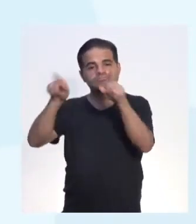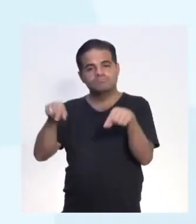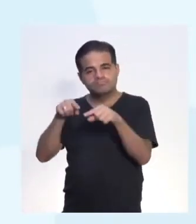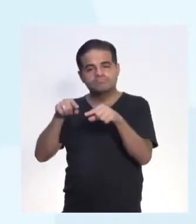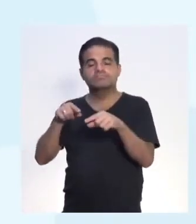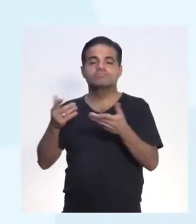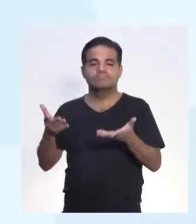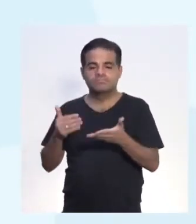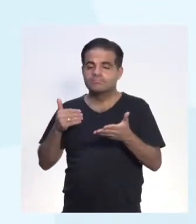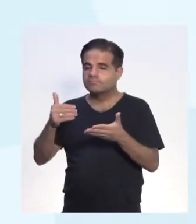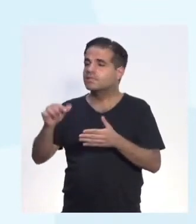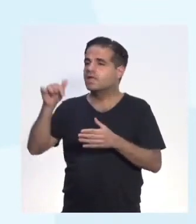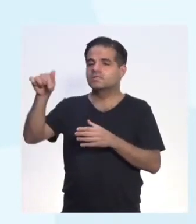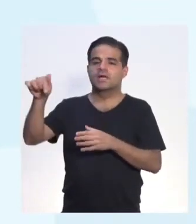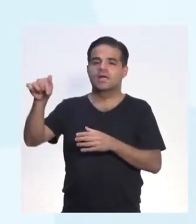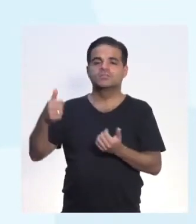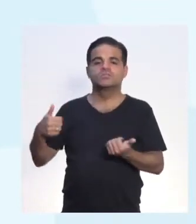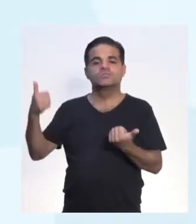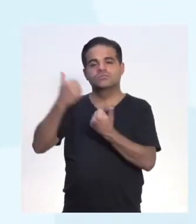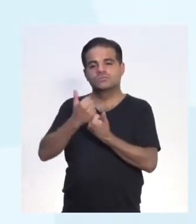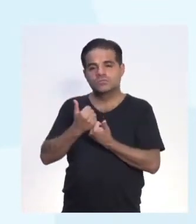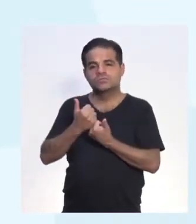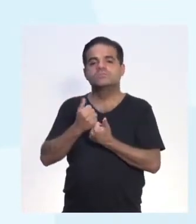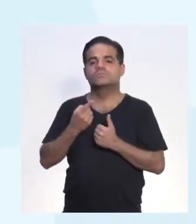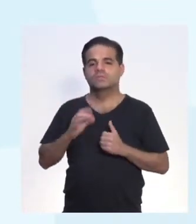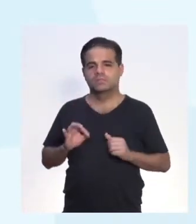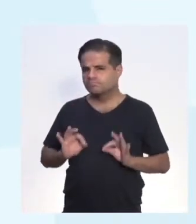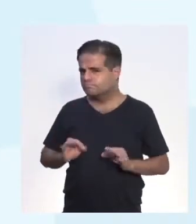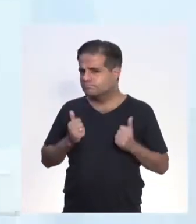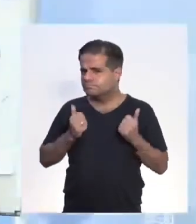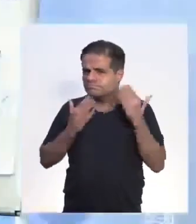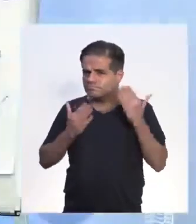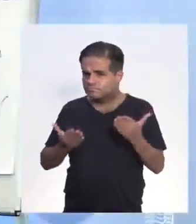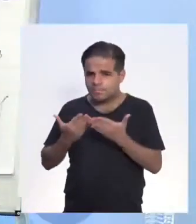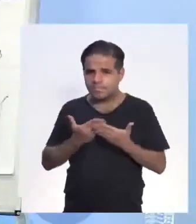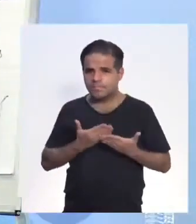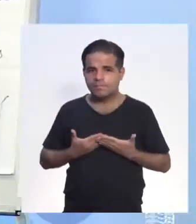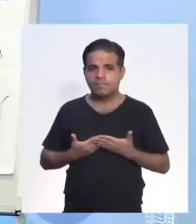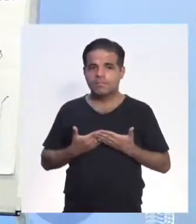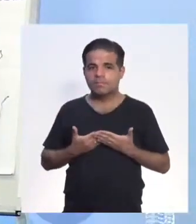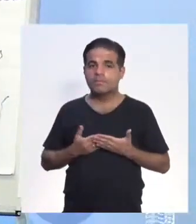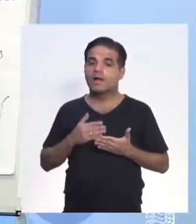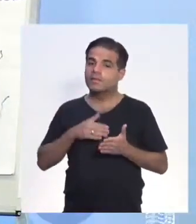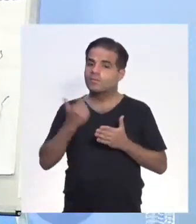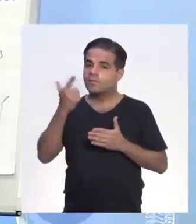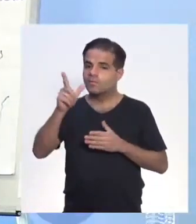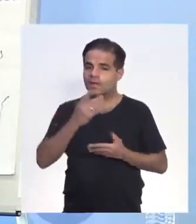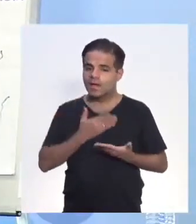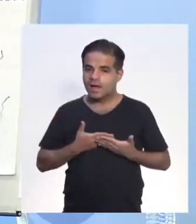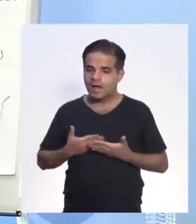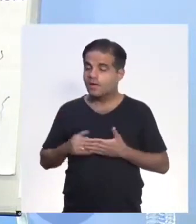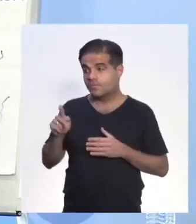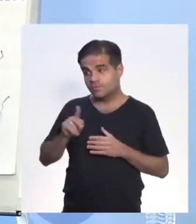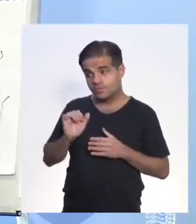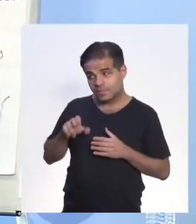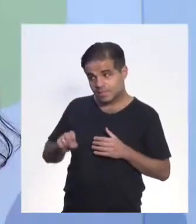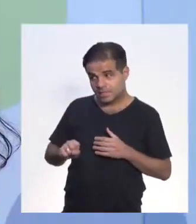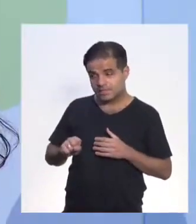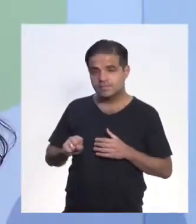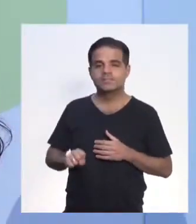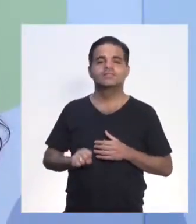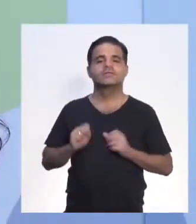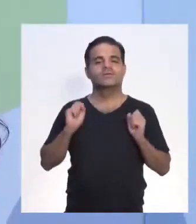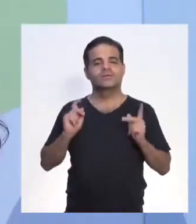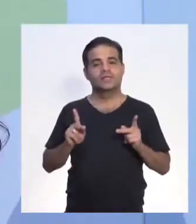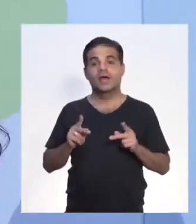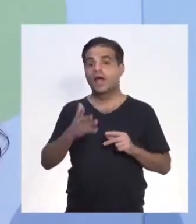parênteses. E aí vai dar 7, substituindo da 10. Ok? Muito obrigada pela aula. Até uma próxima aula, professora Inês.